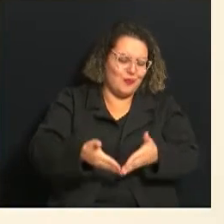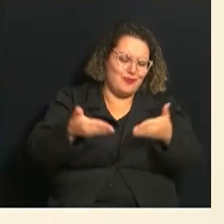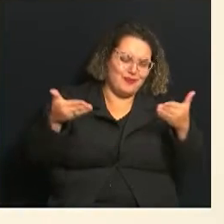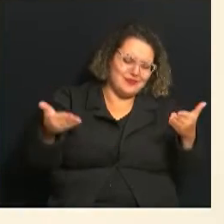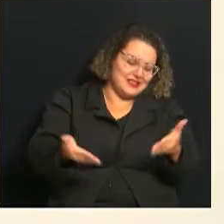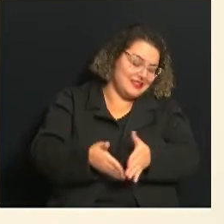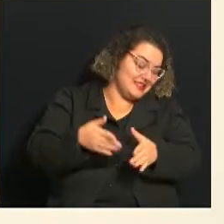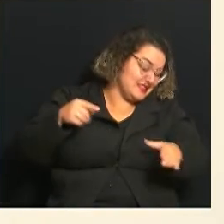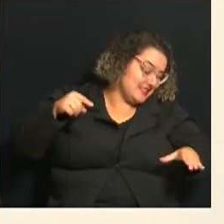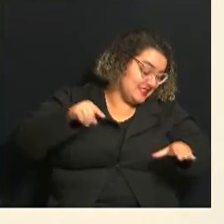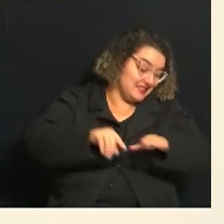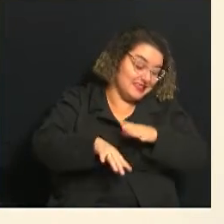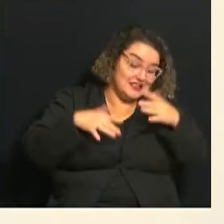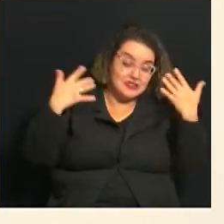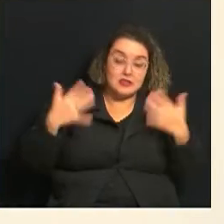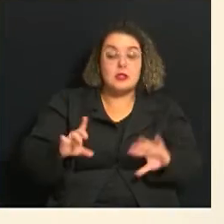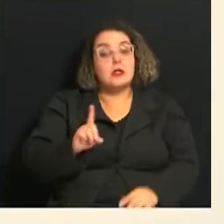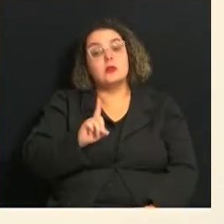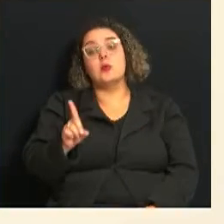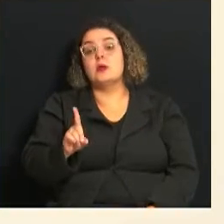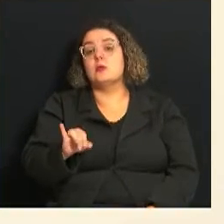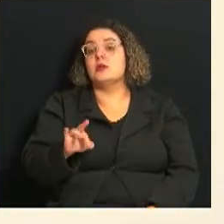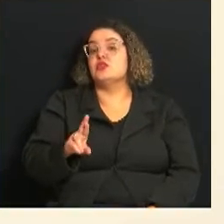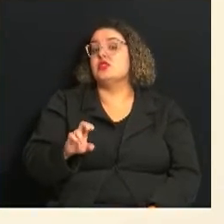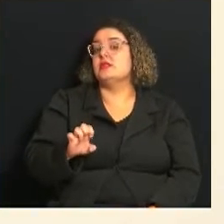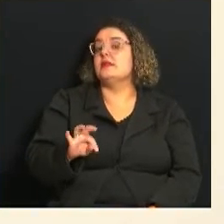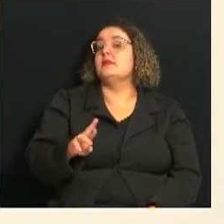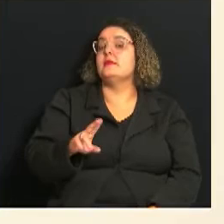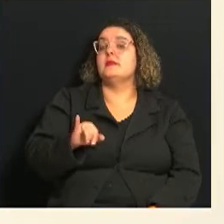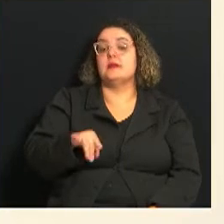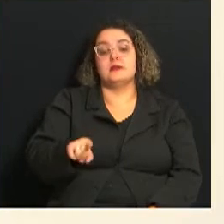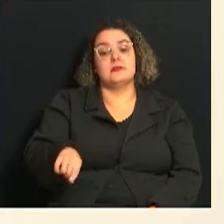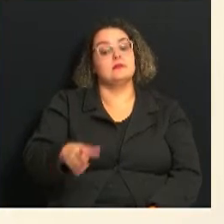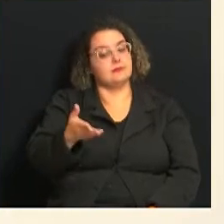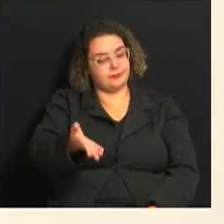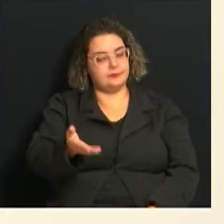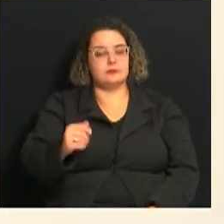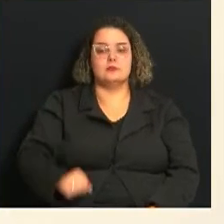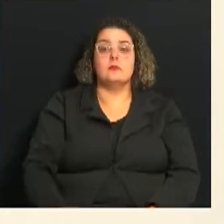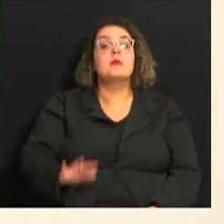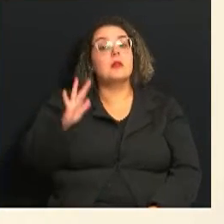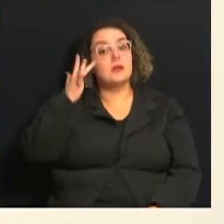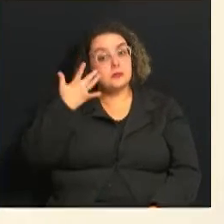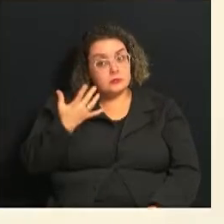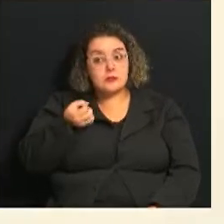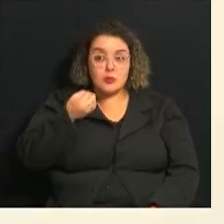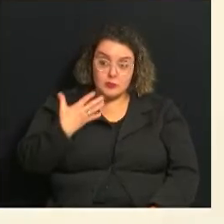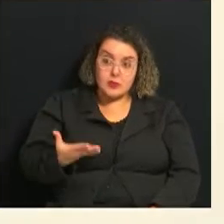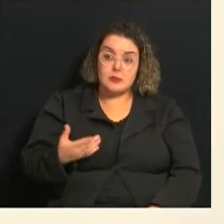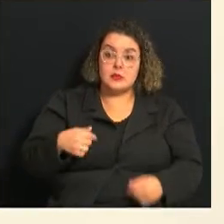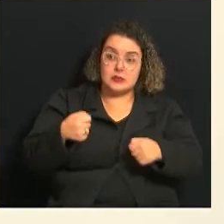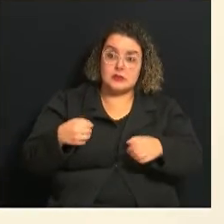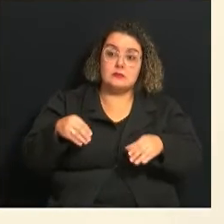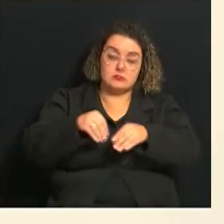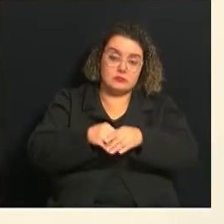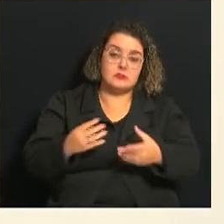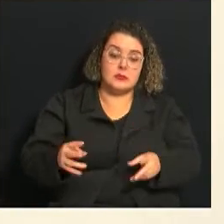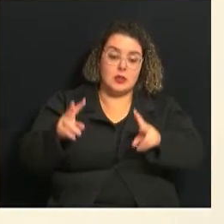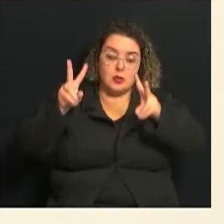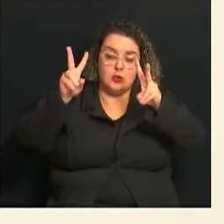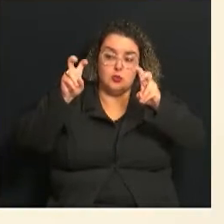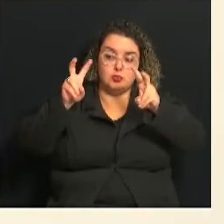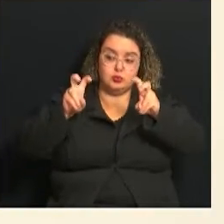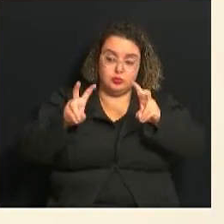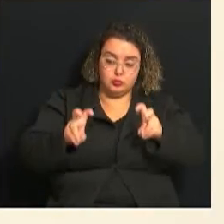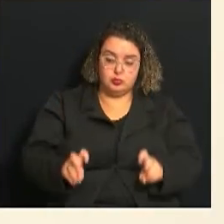uma diretriz necessariamente inserida ali. Nós, então, achamos que, por bem, deveriam estar. São temas necessários